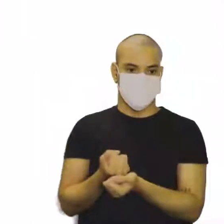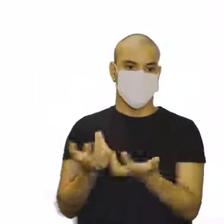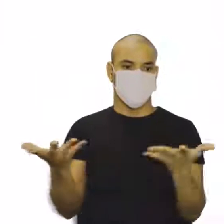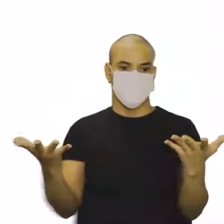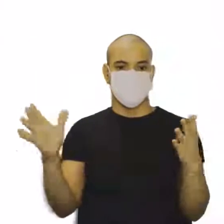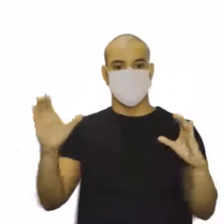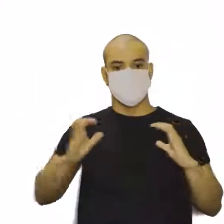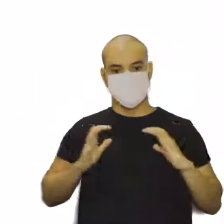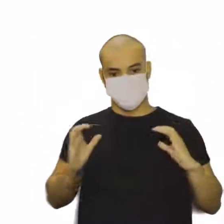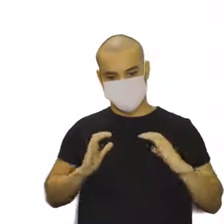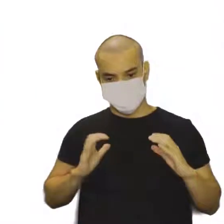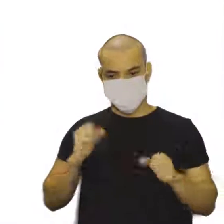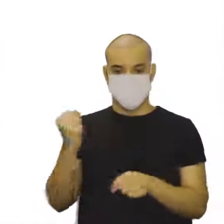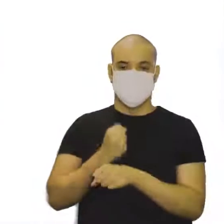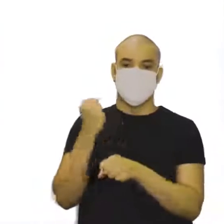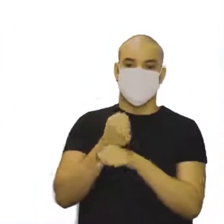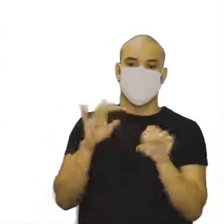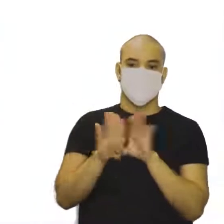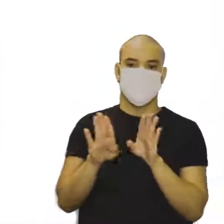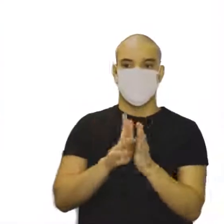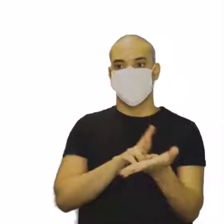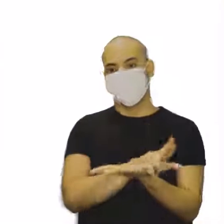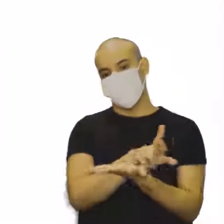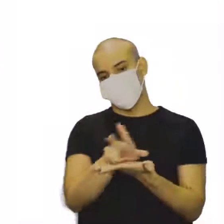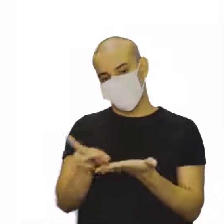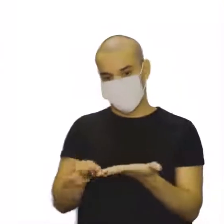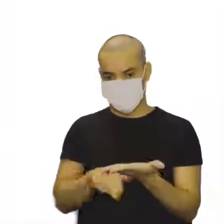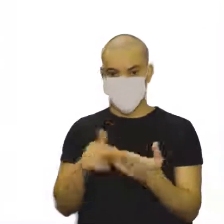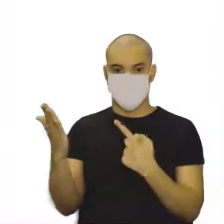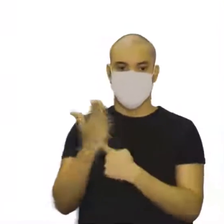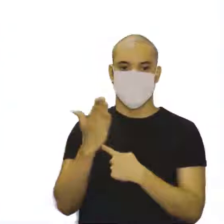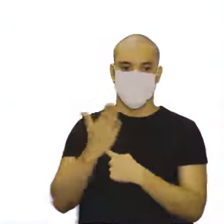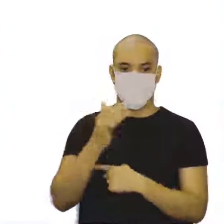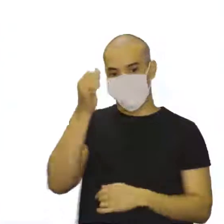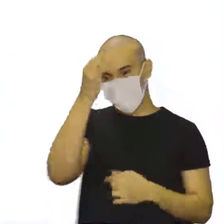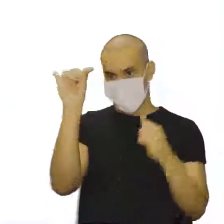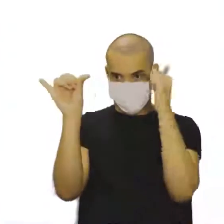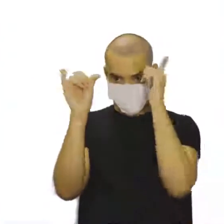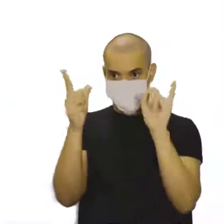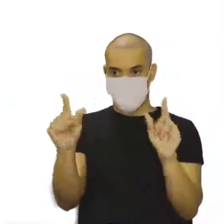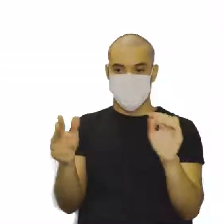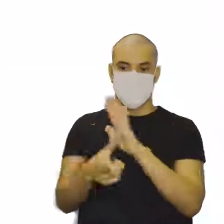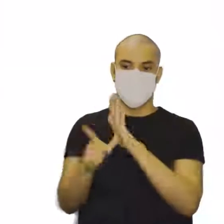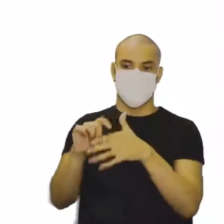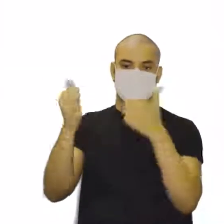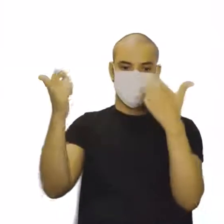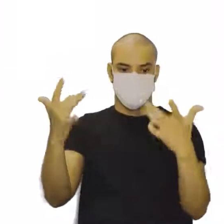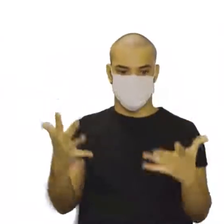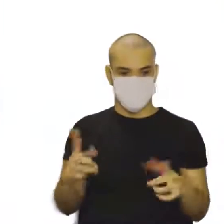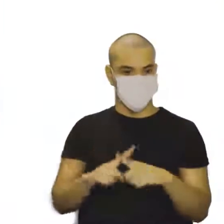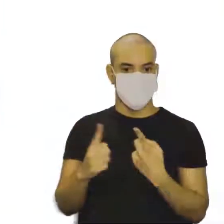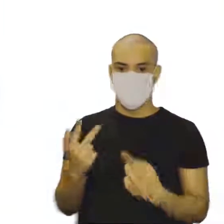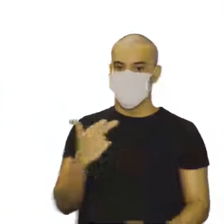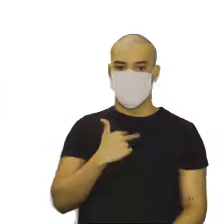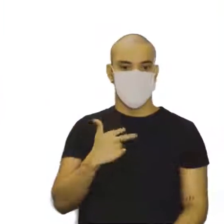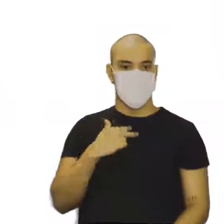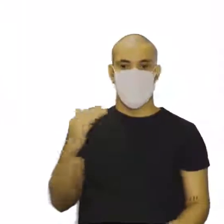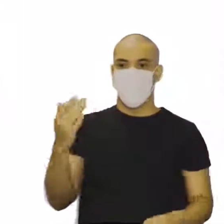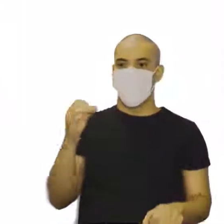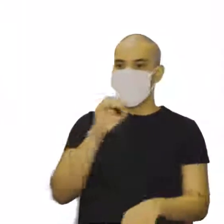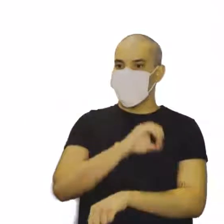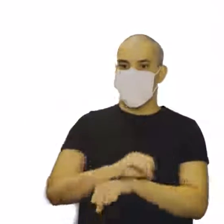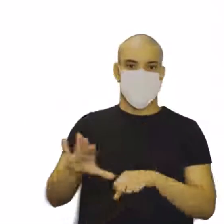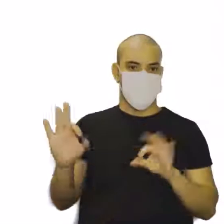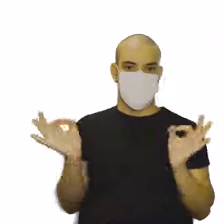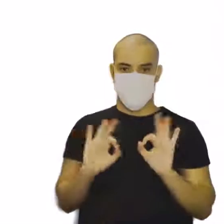distribuição, nas cidades, edificações e outras estruturas que auxiliam na blindagem, como eu falei para vocês. Mas eles não impedem a